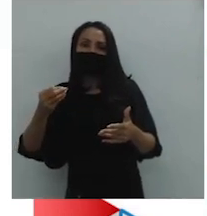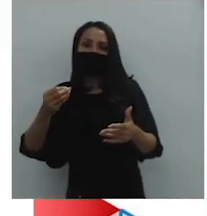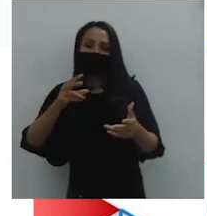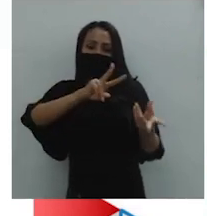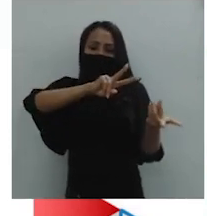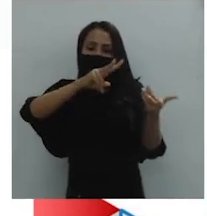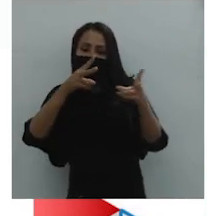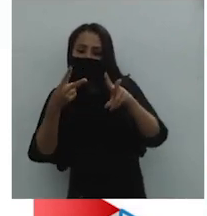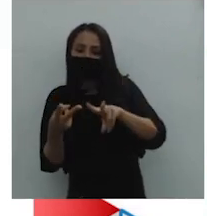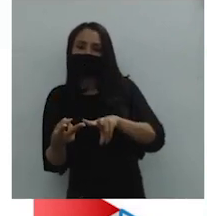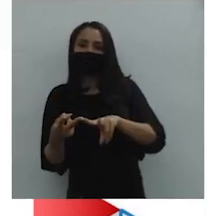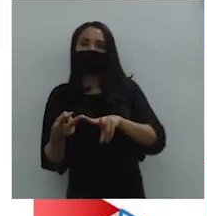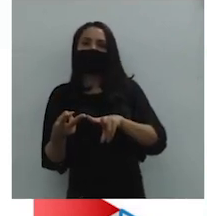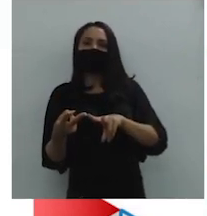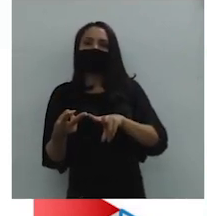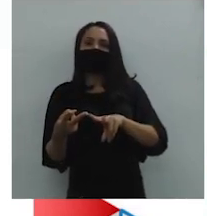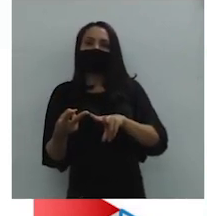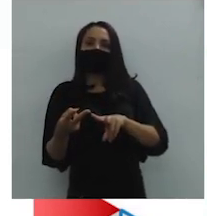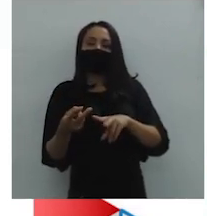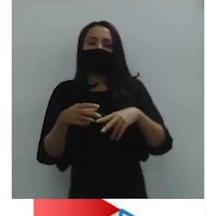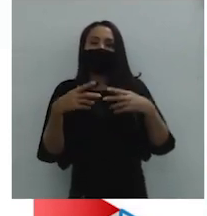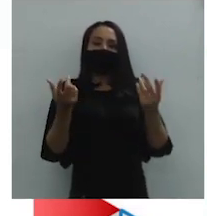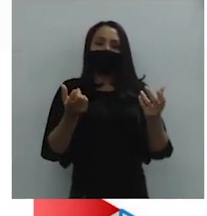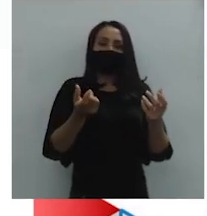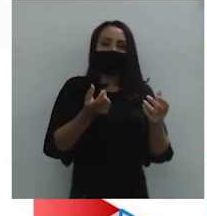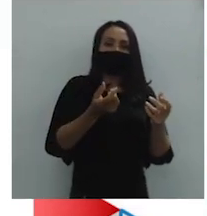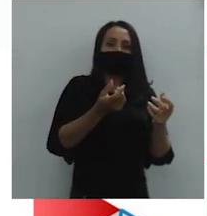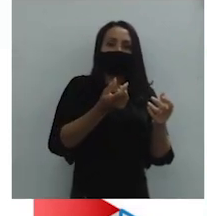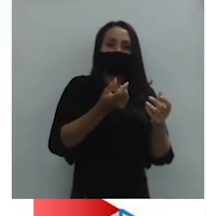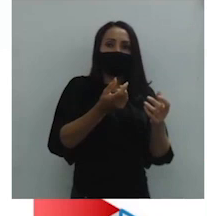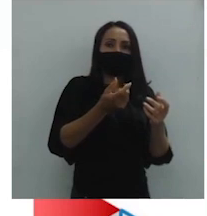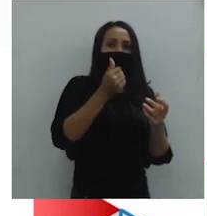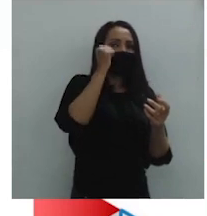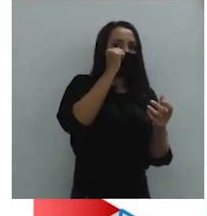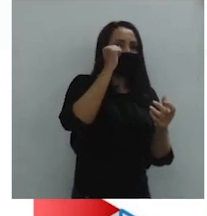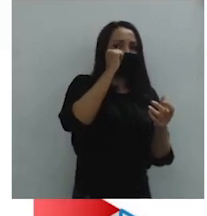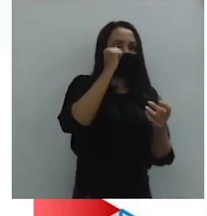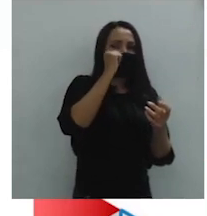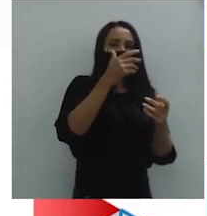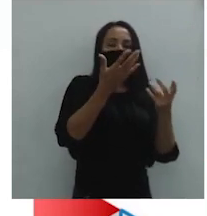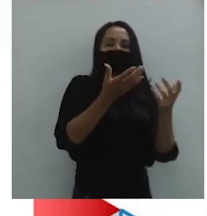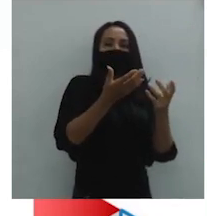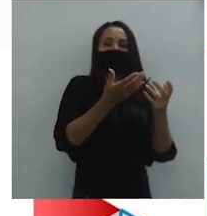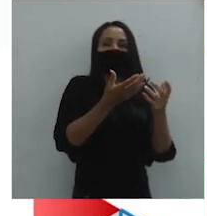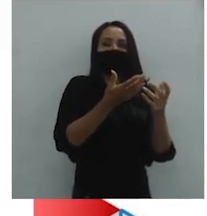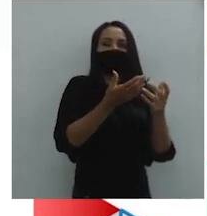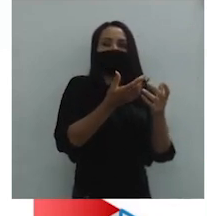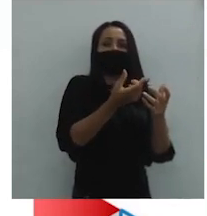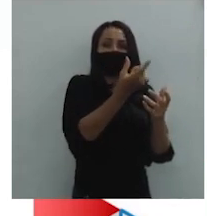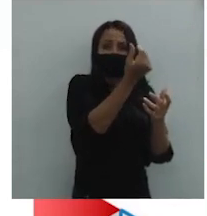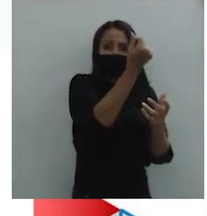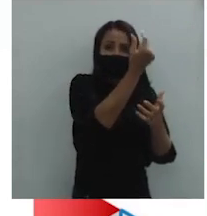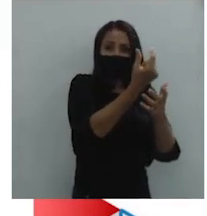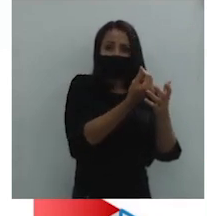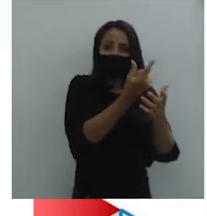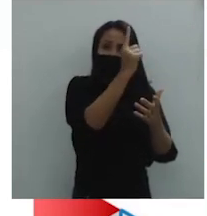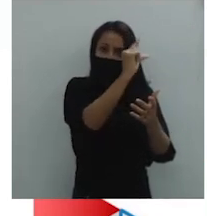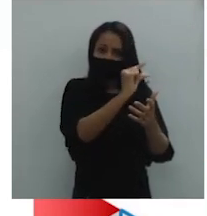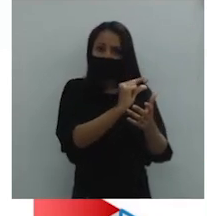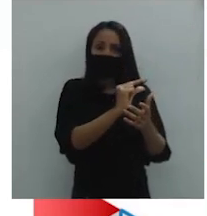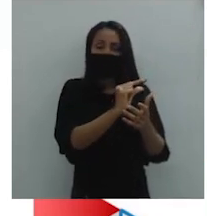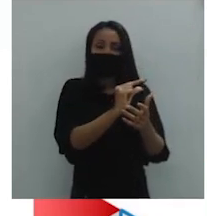contrário, quanto menor for a renda, quanto menos instrução, vamos dizer assim, de